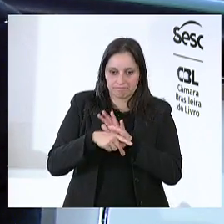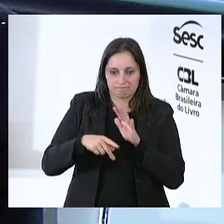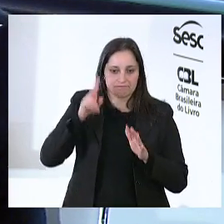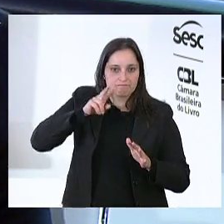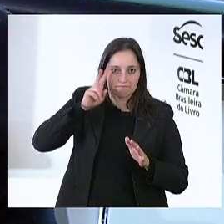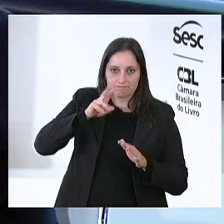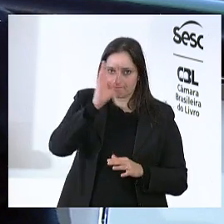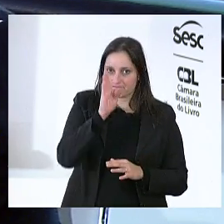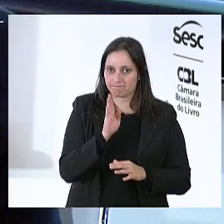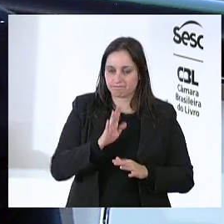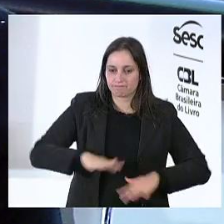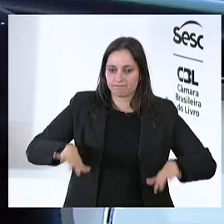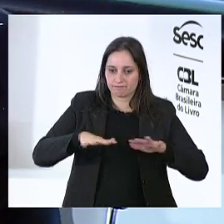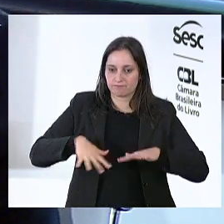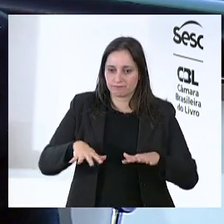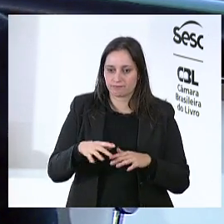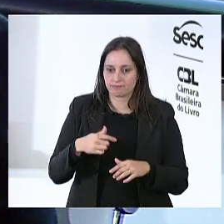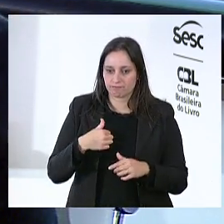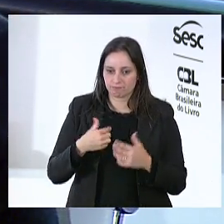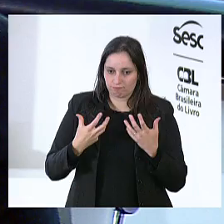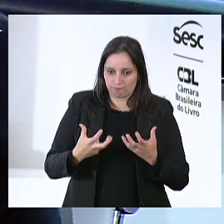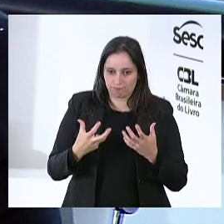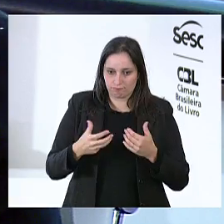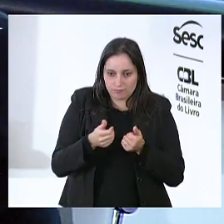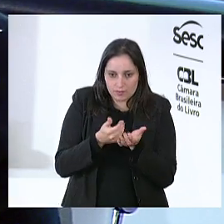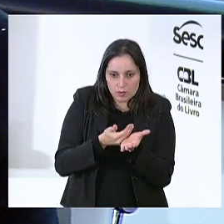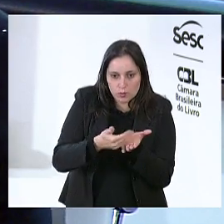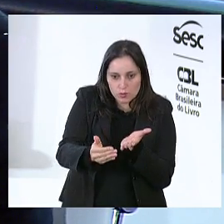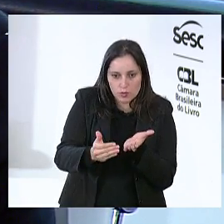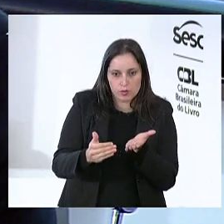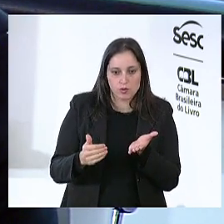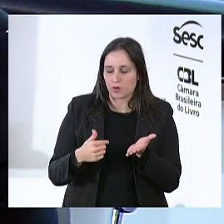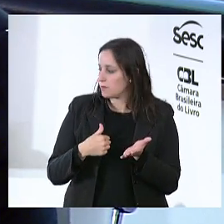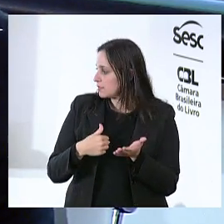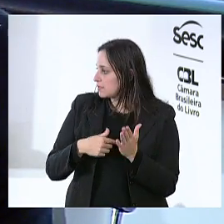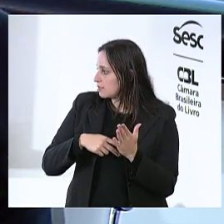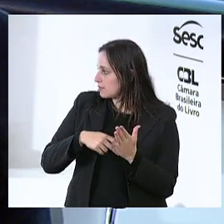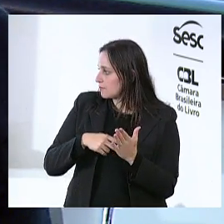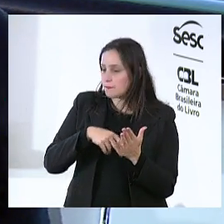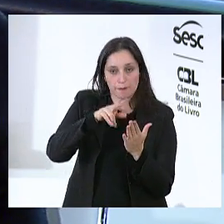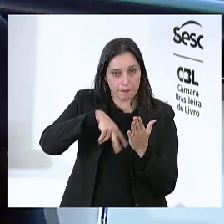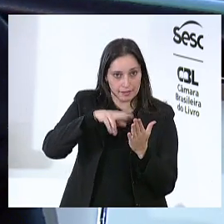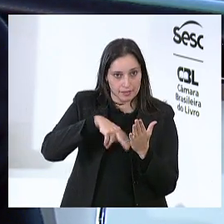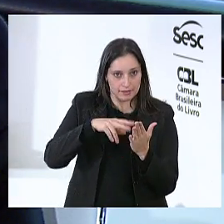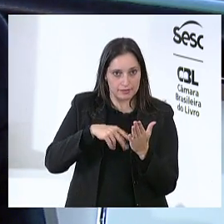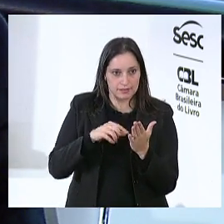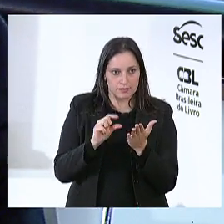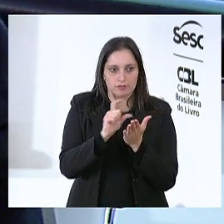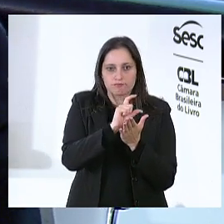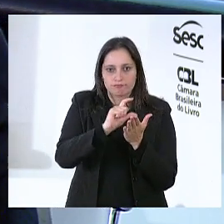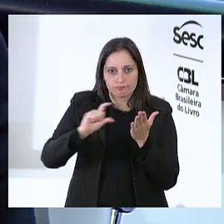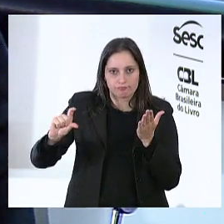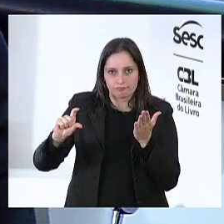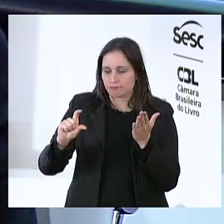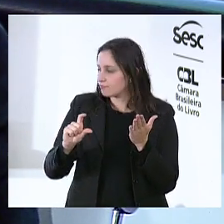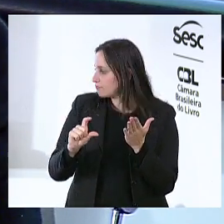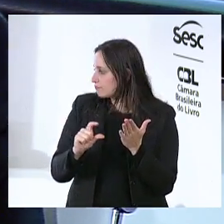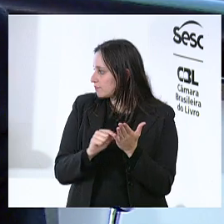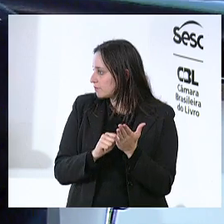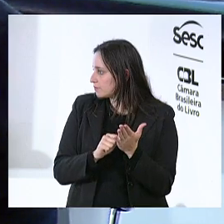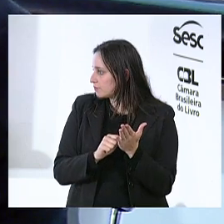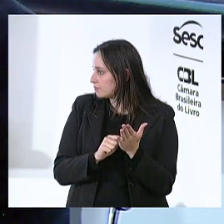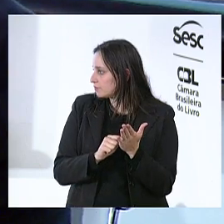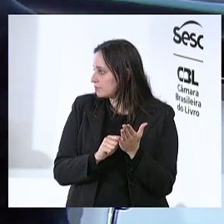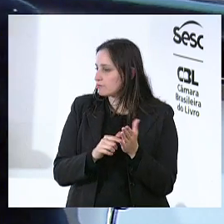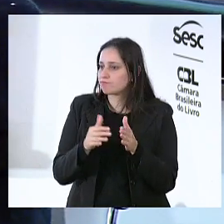Eu gostaria de começar lendo para vocês um trecho escrito pelo Ladislau Dalbor